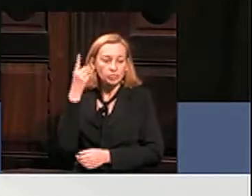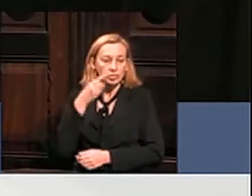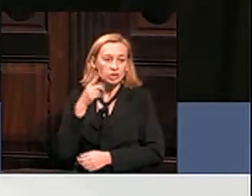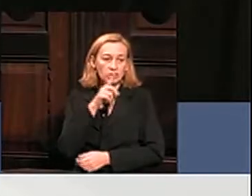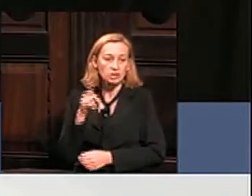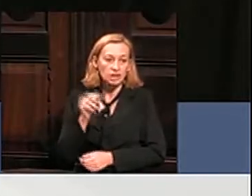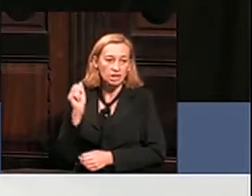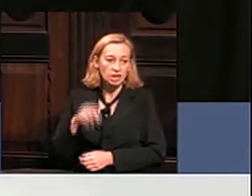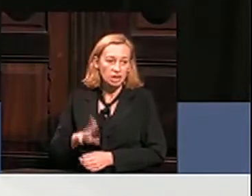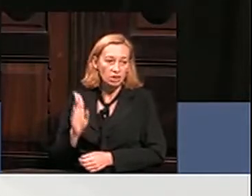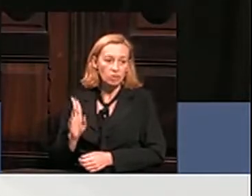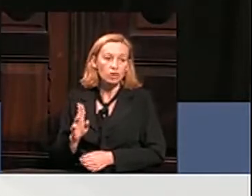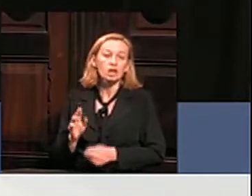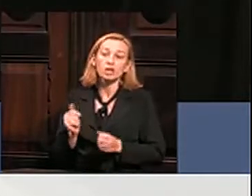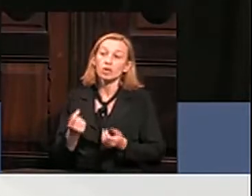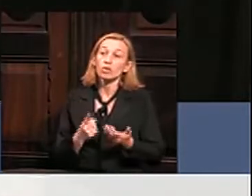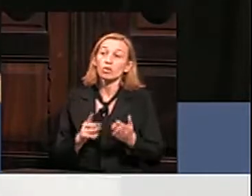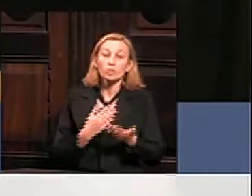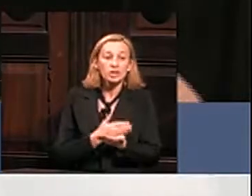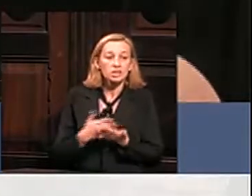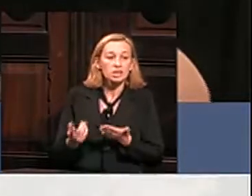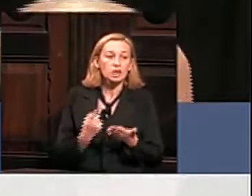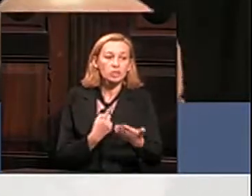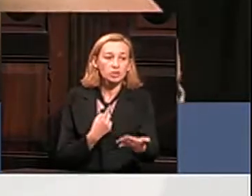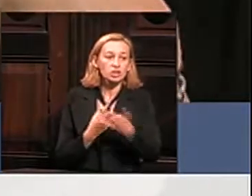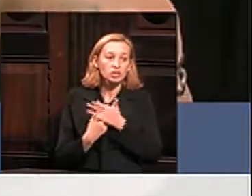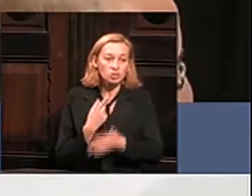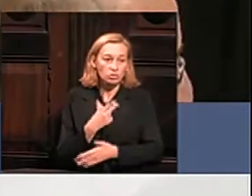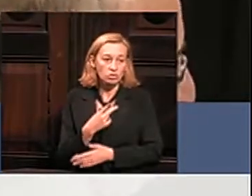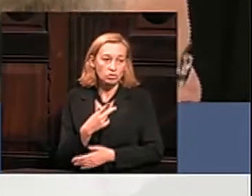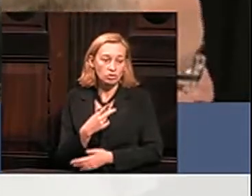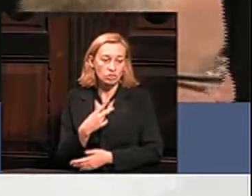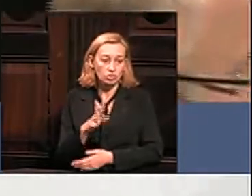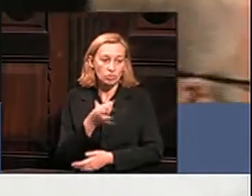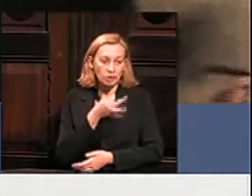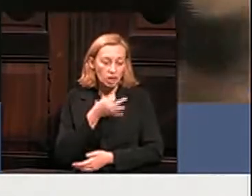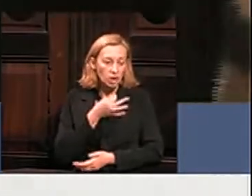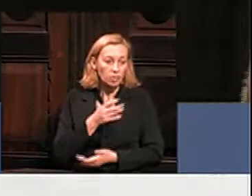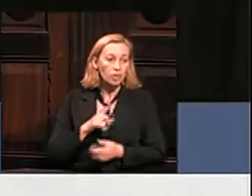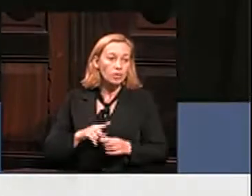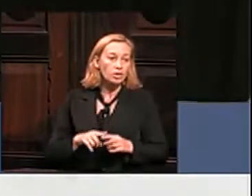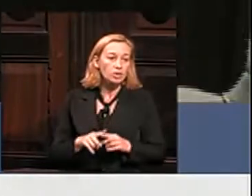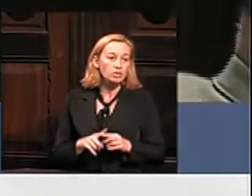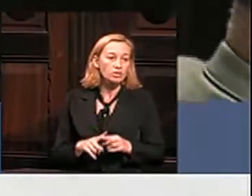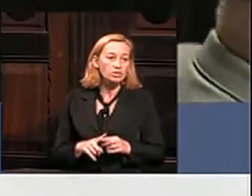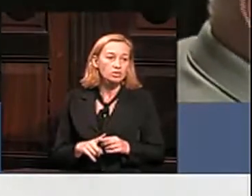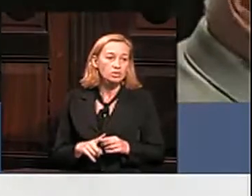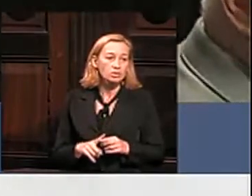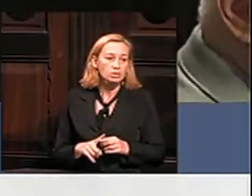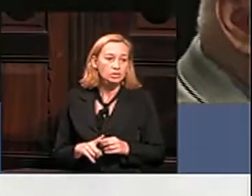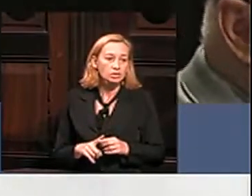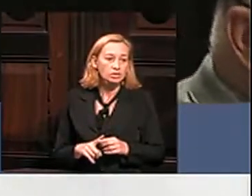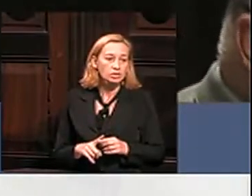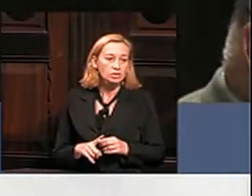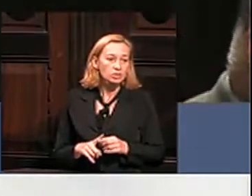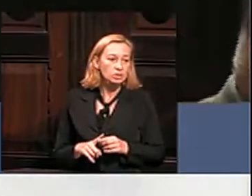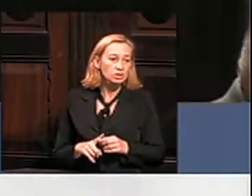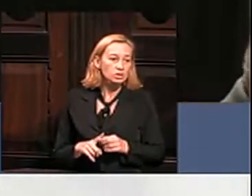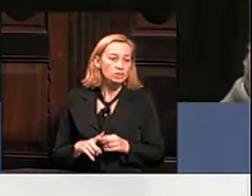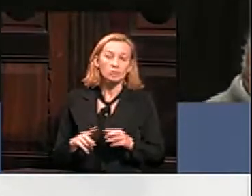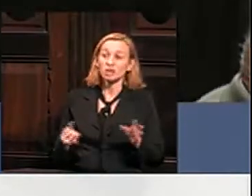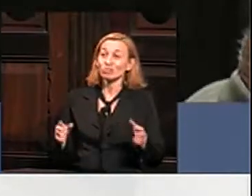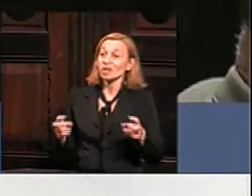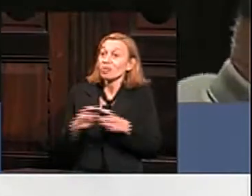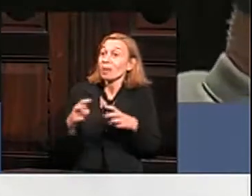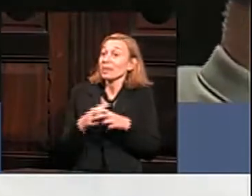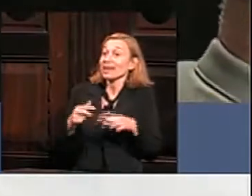ia começar a defender o destaque dele. Então, meu apelo a Vossa Excelência, para não virar aqui um ringue